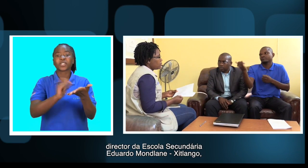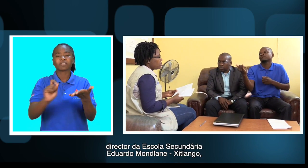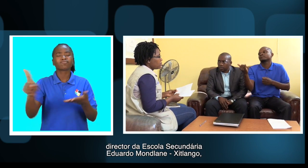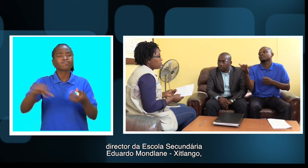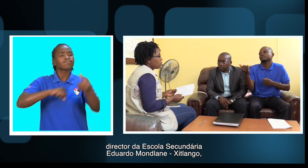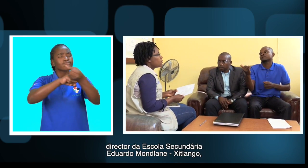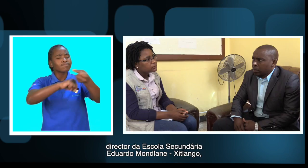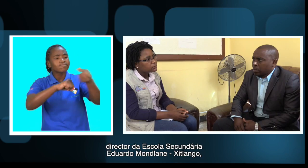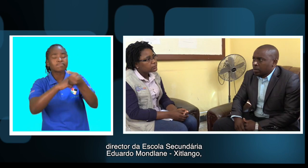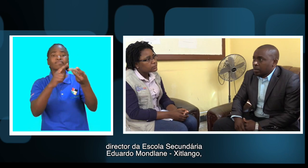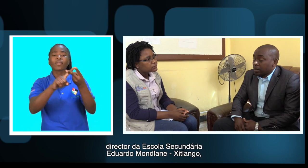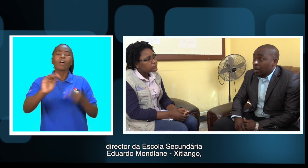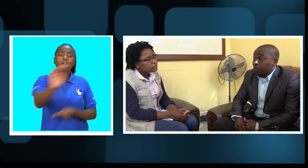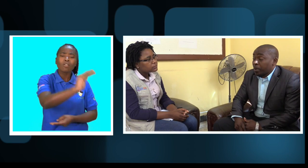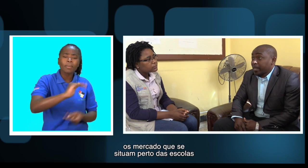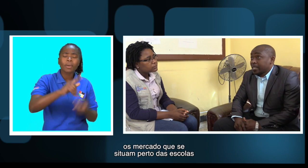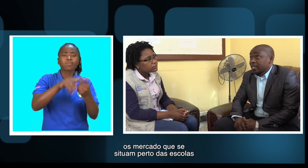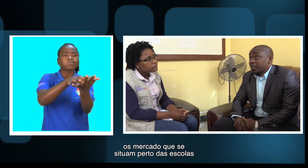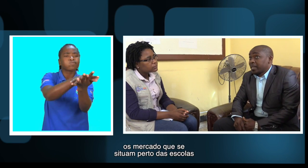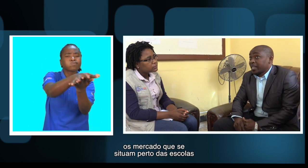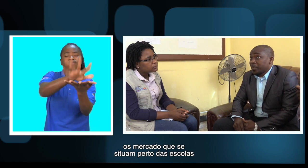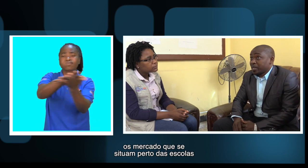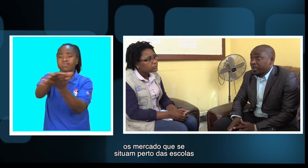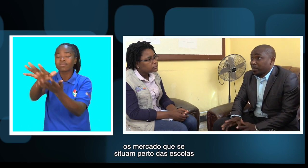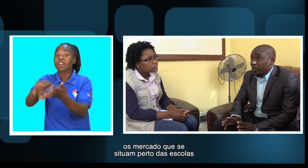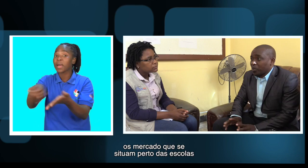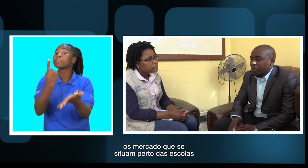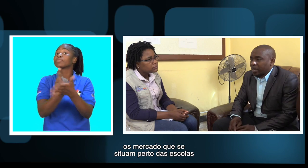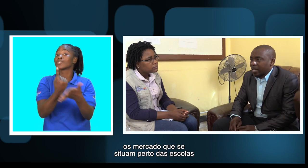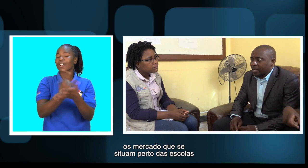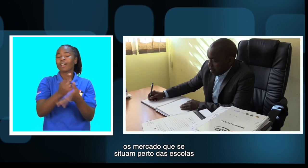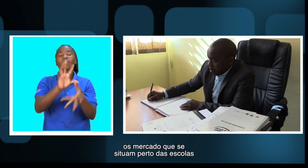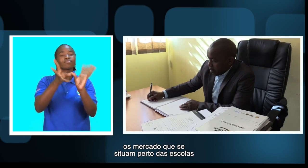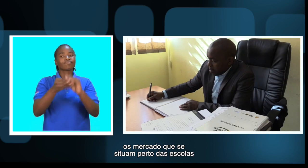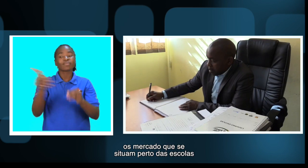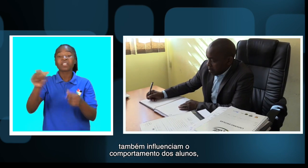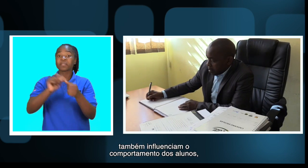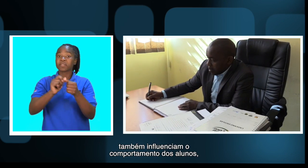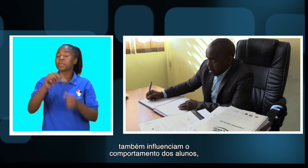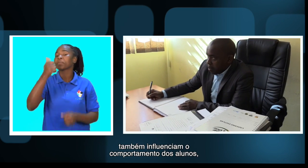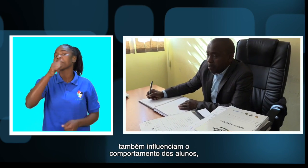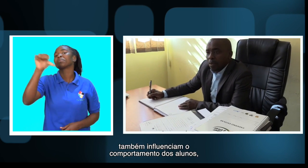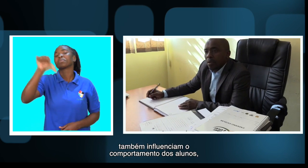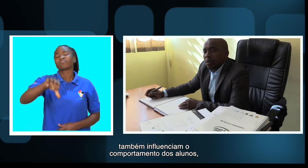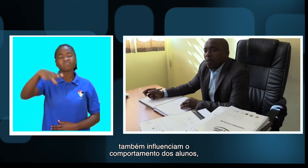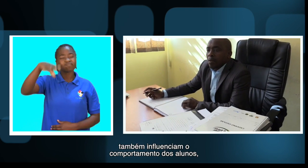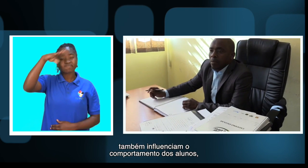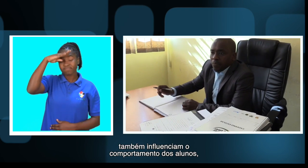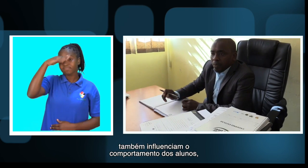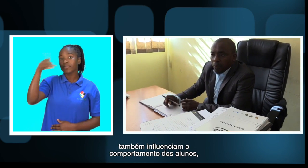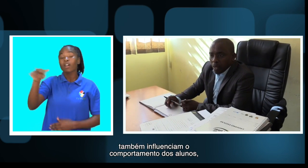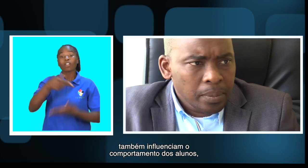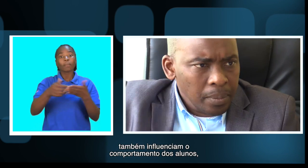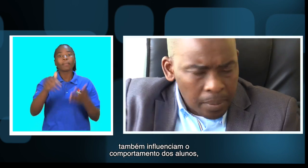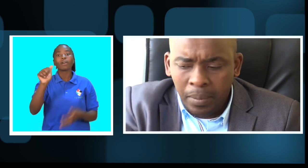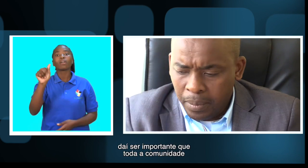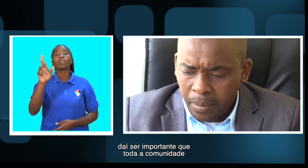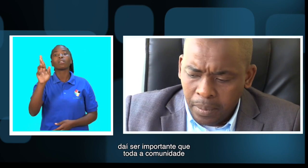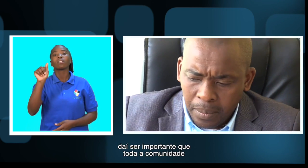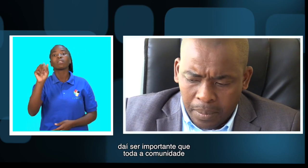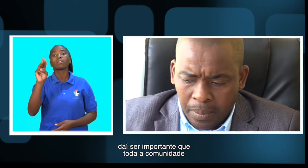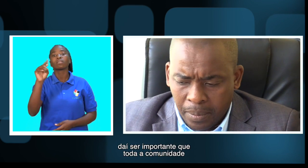diretor da Escola Secundária Eduardo Mondlane Chitliango, os mercados que se situam perto das escolas também influenciam o comportamento dos